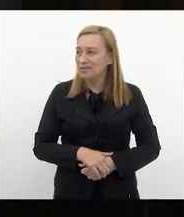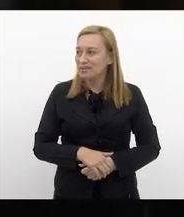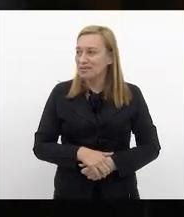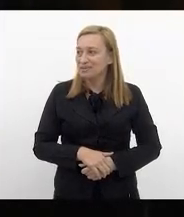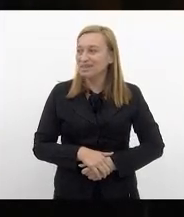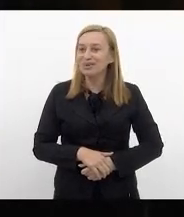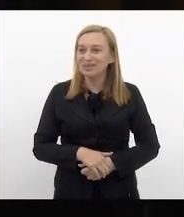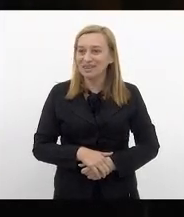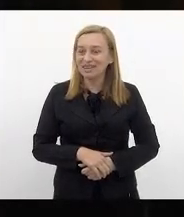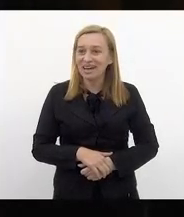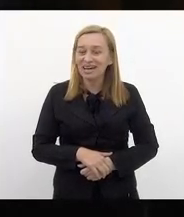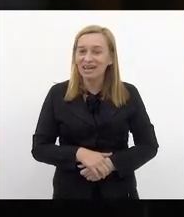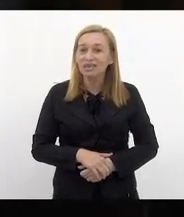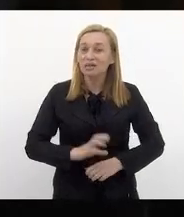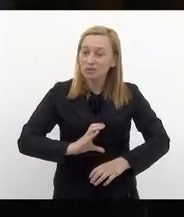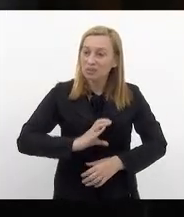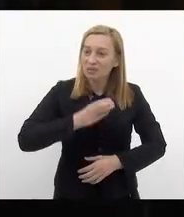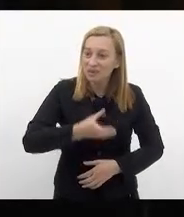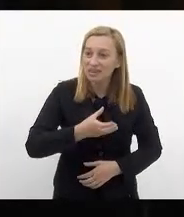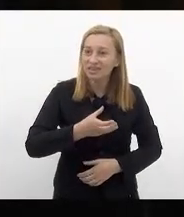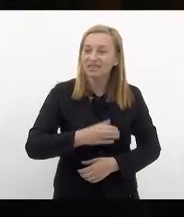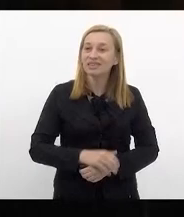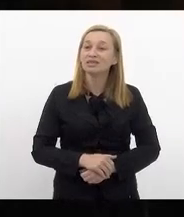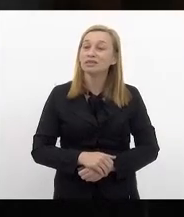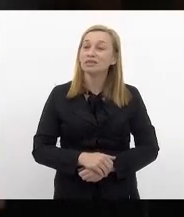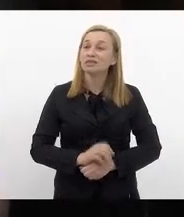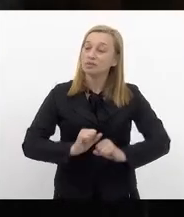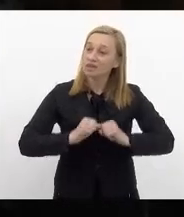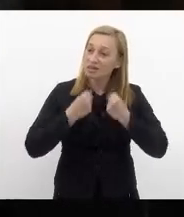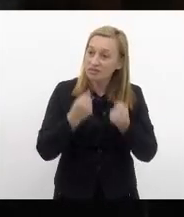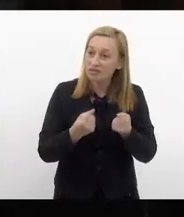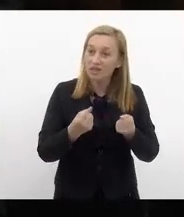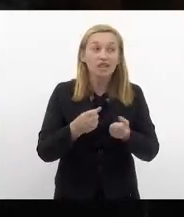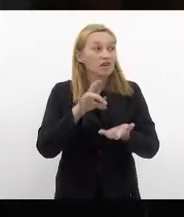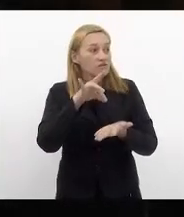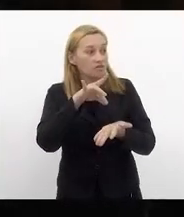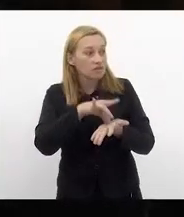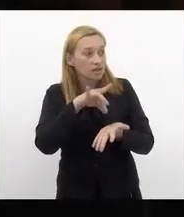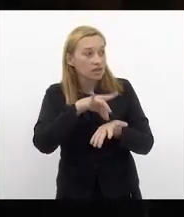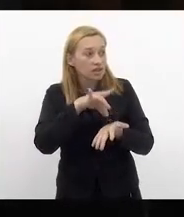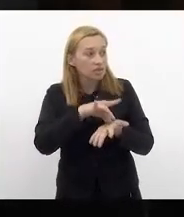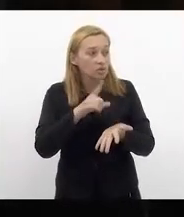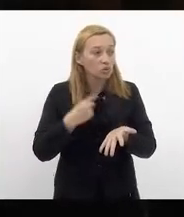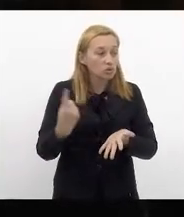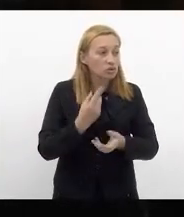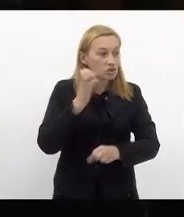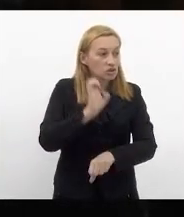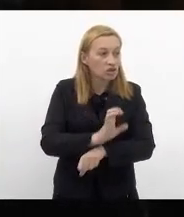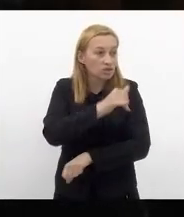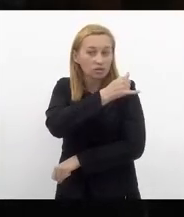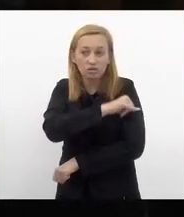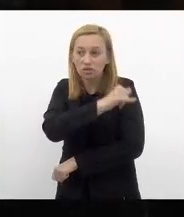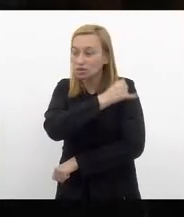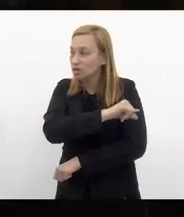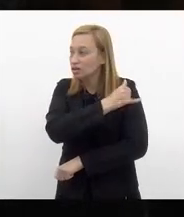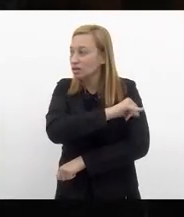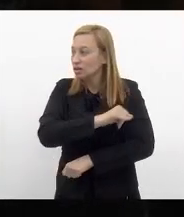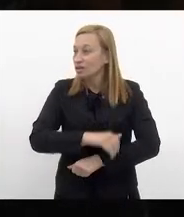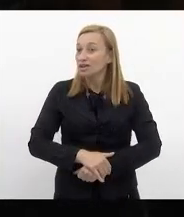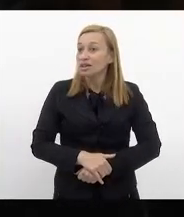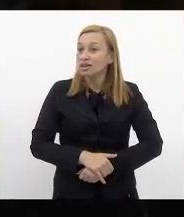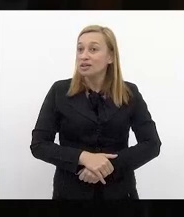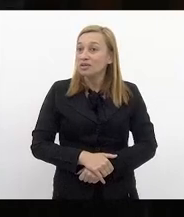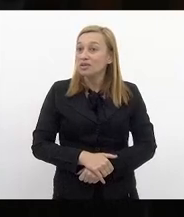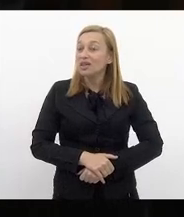independentes, com coragem para defender realmente o nosso Estado do Rio de Janeiro e os